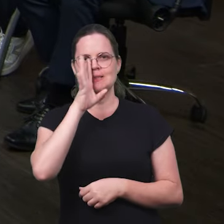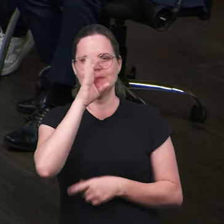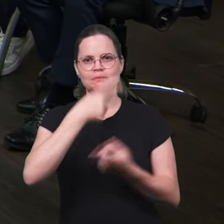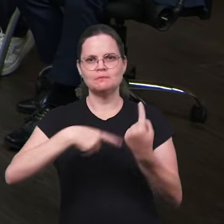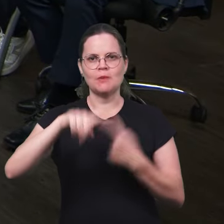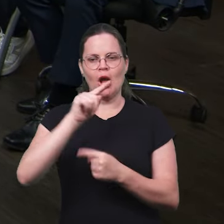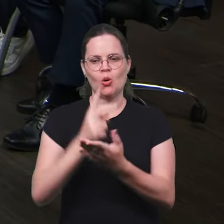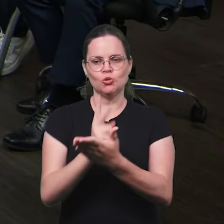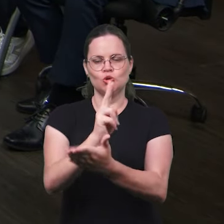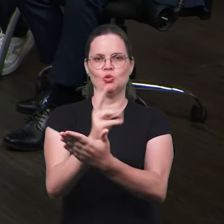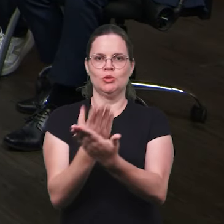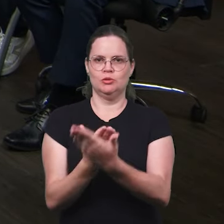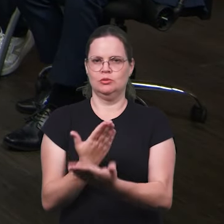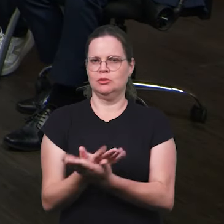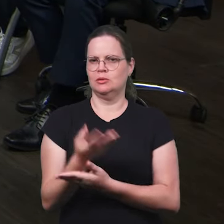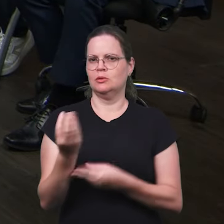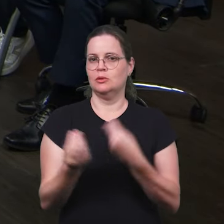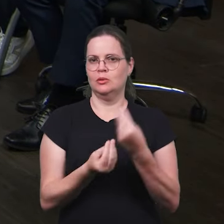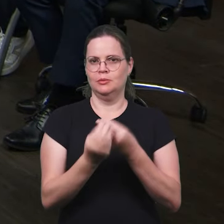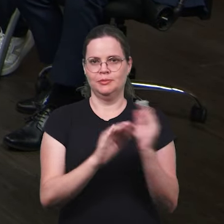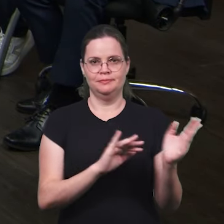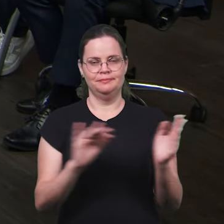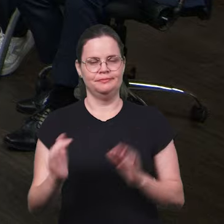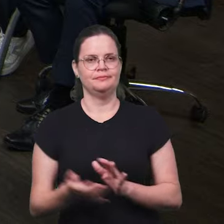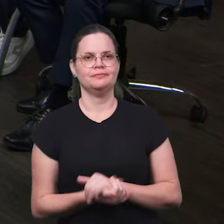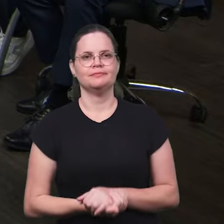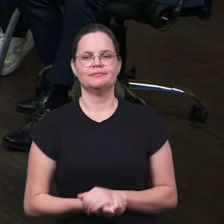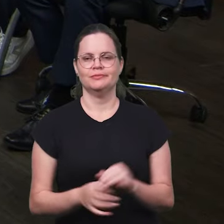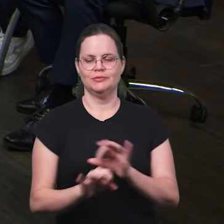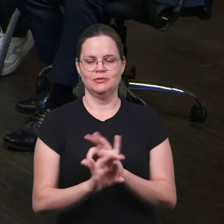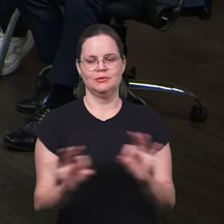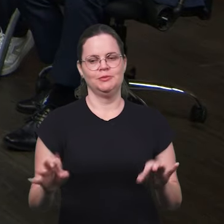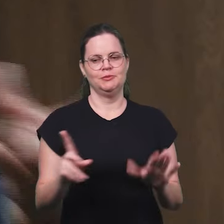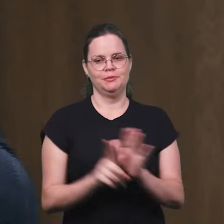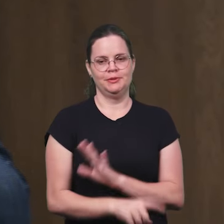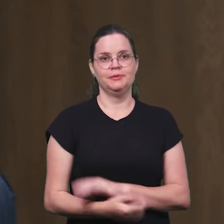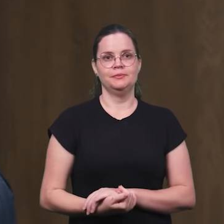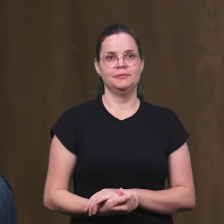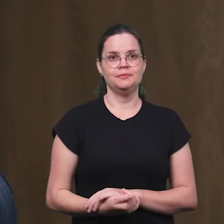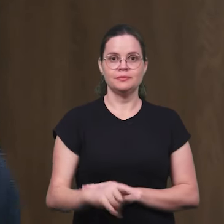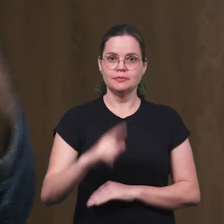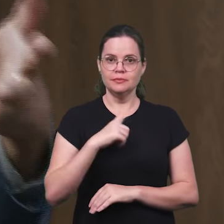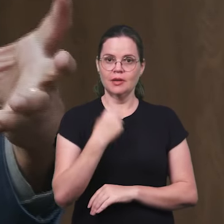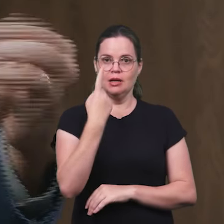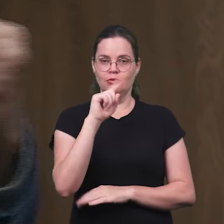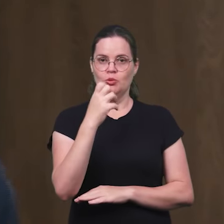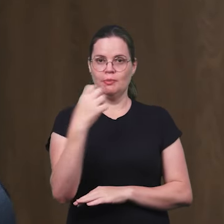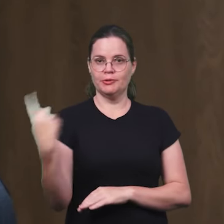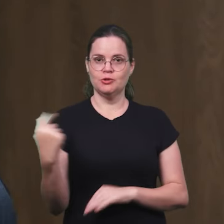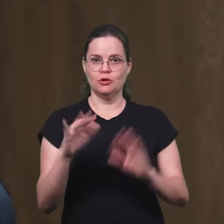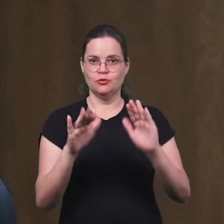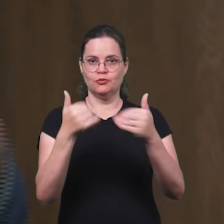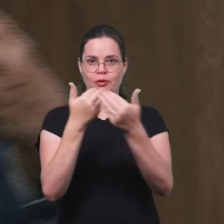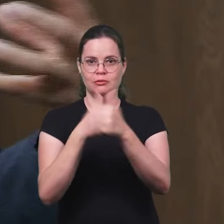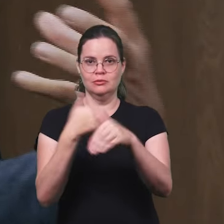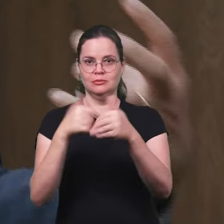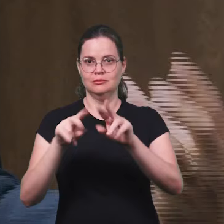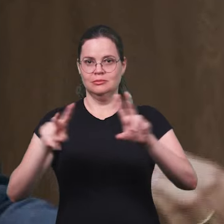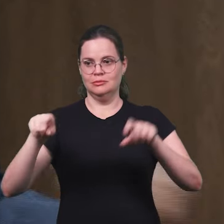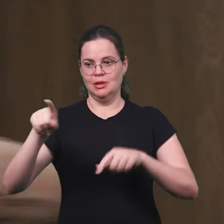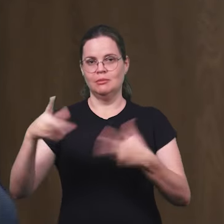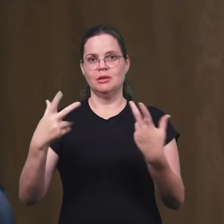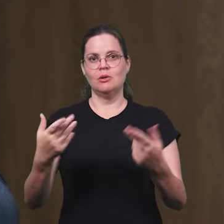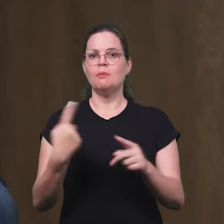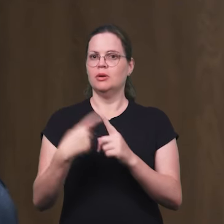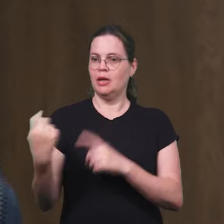Eu quero até destacar que eu fiz um programa Foco nos Concursos para falar sobre esse tema, de tão importante que é e